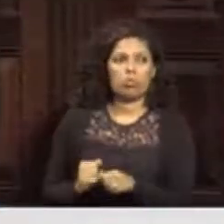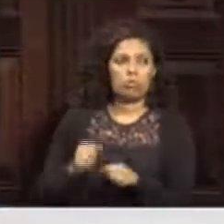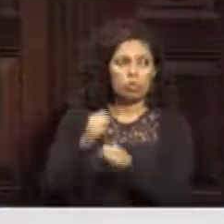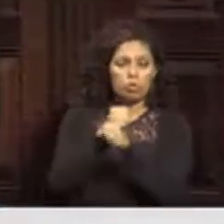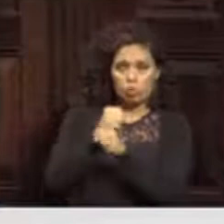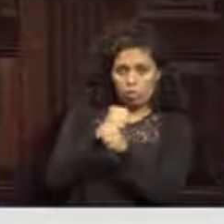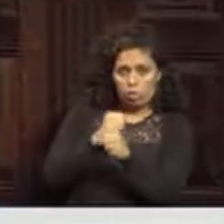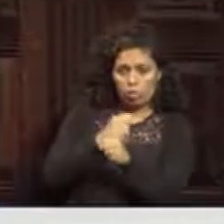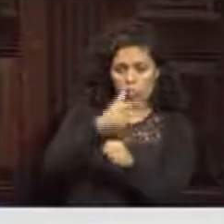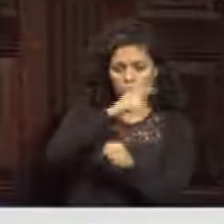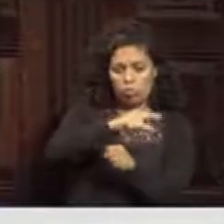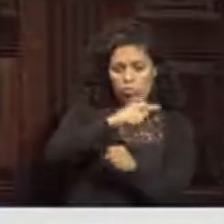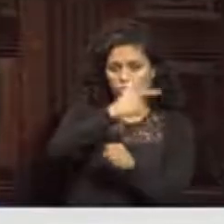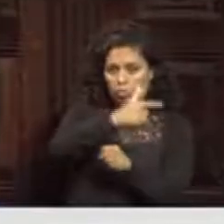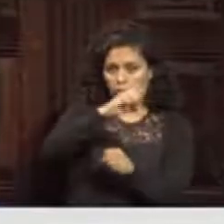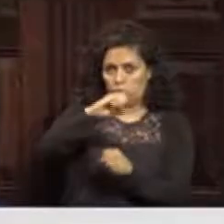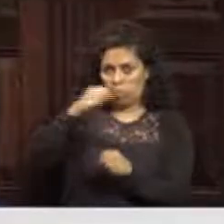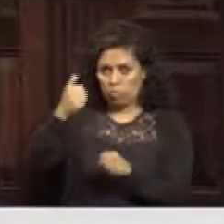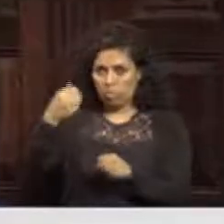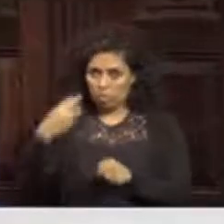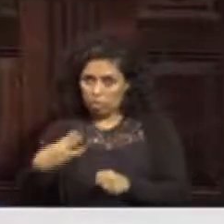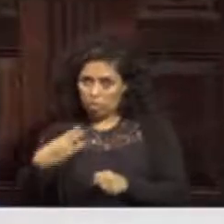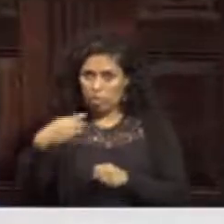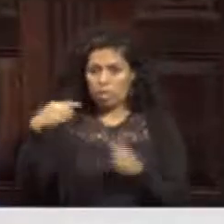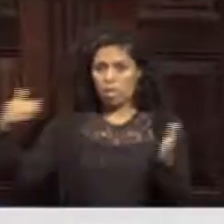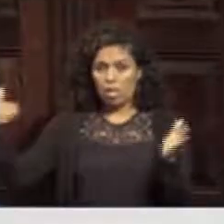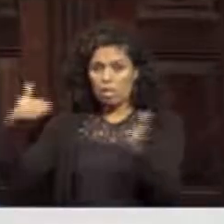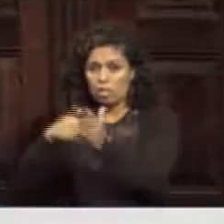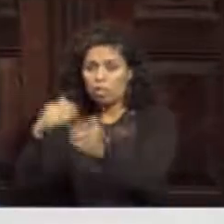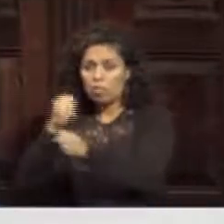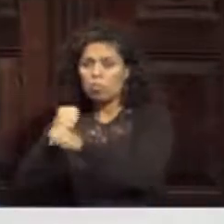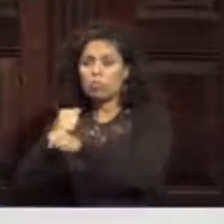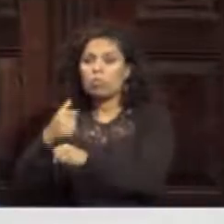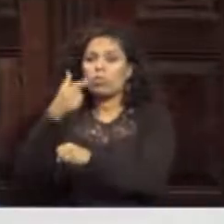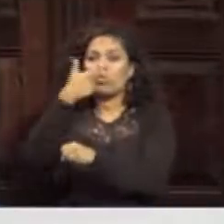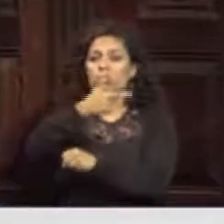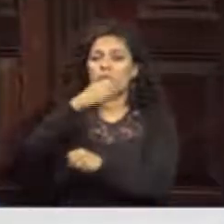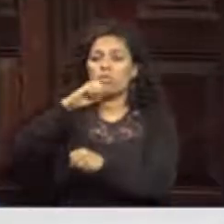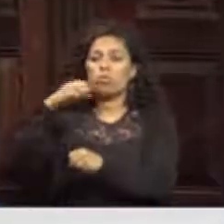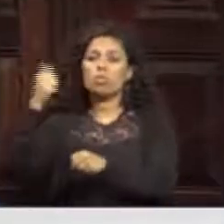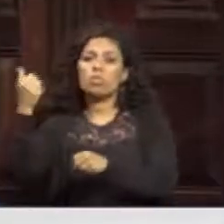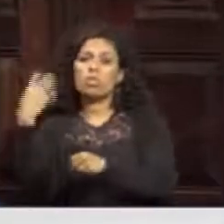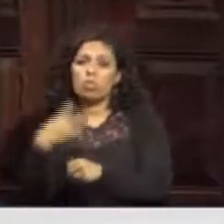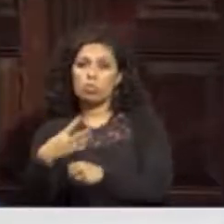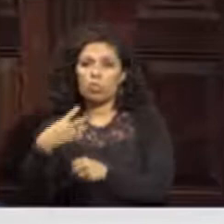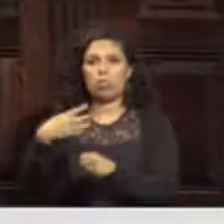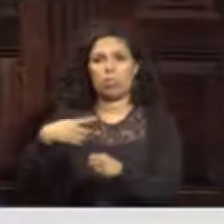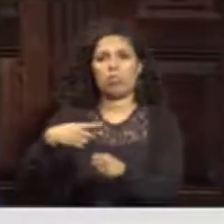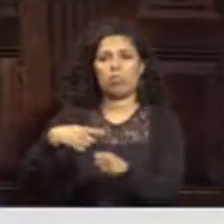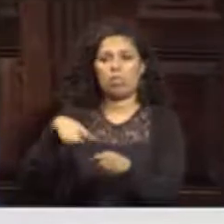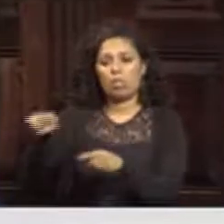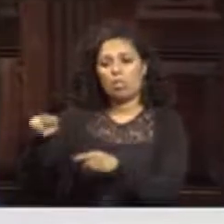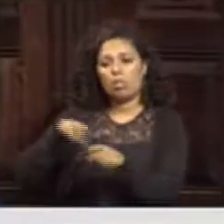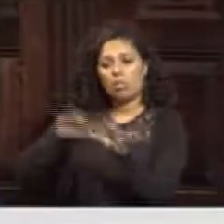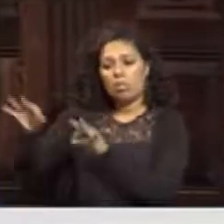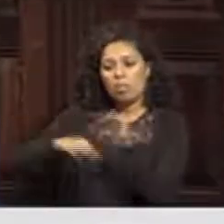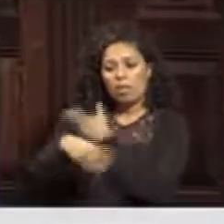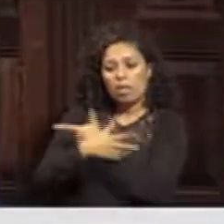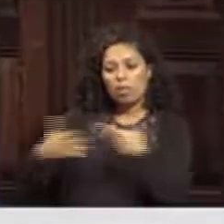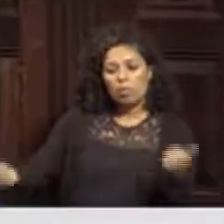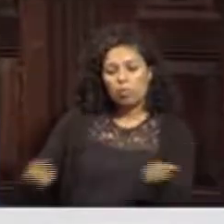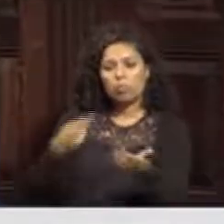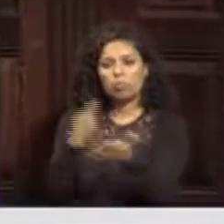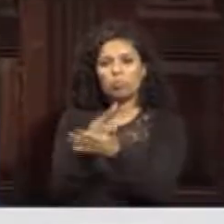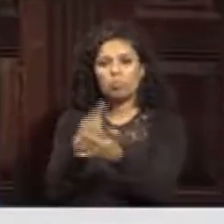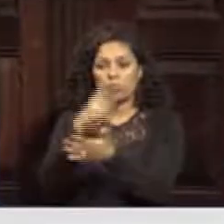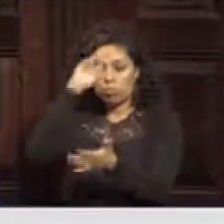de 2013 e 2014, além de terem tomado empréstimos